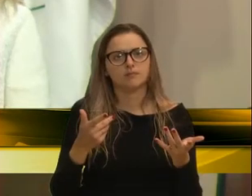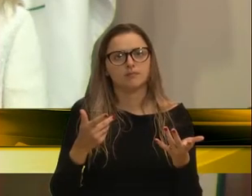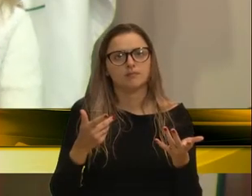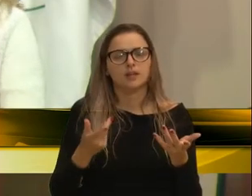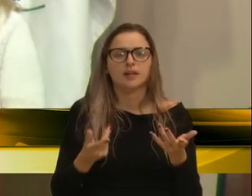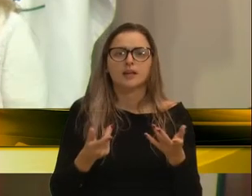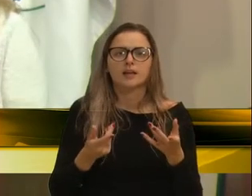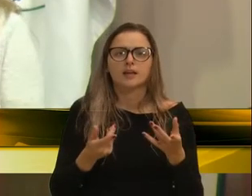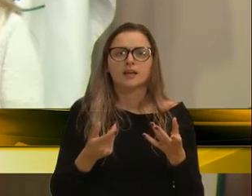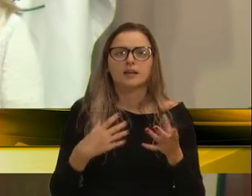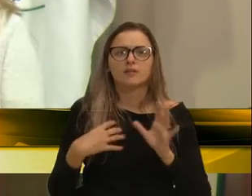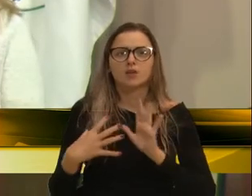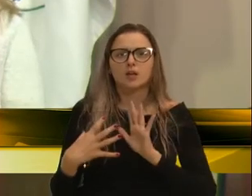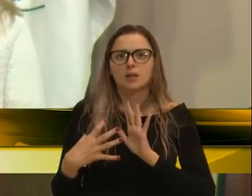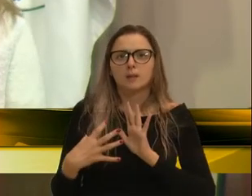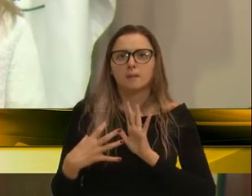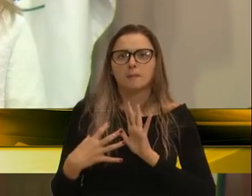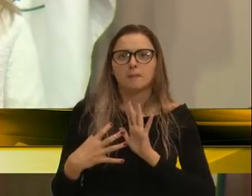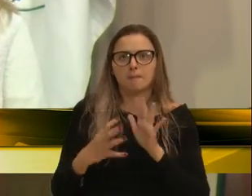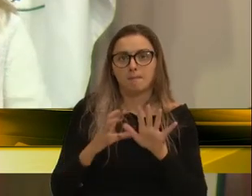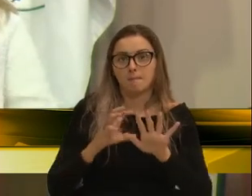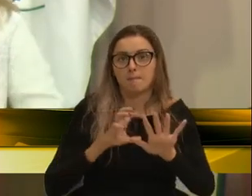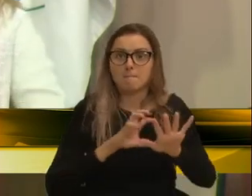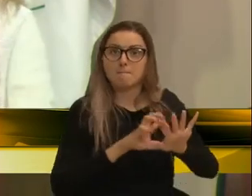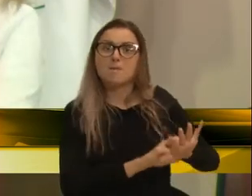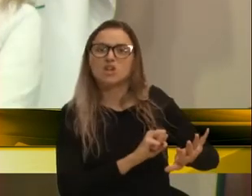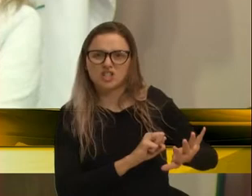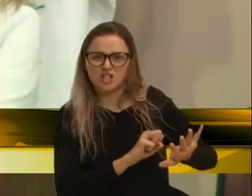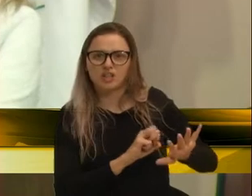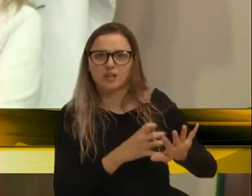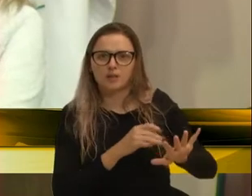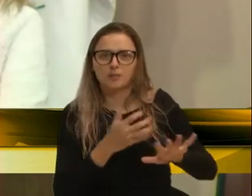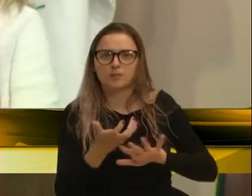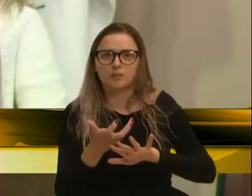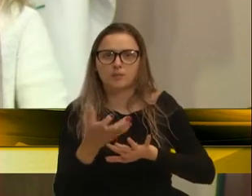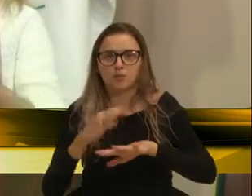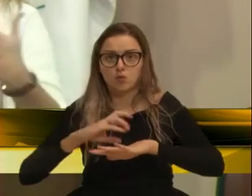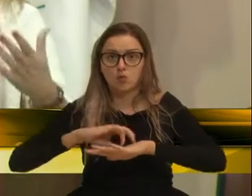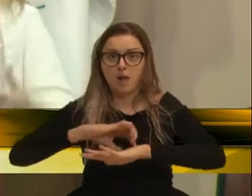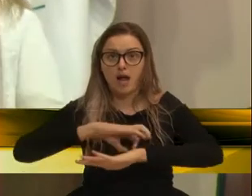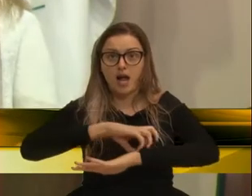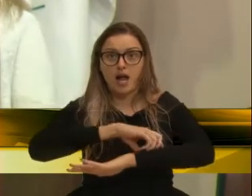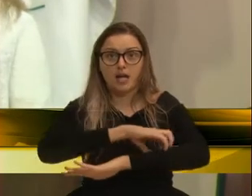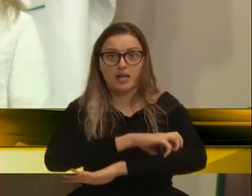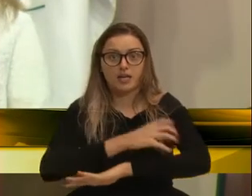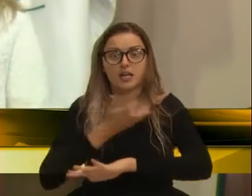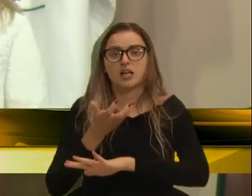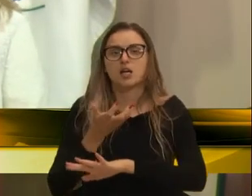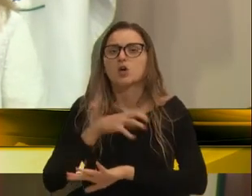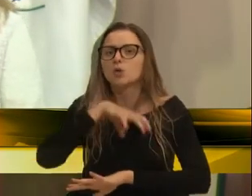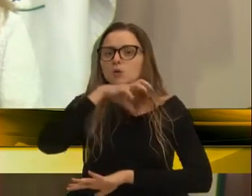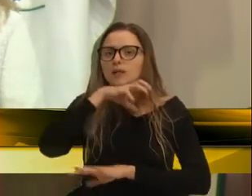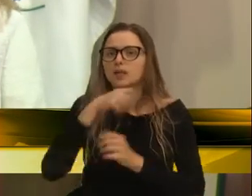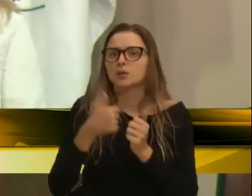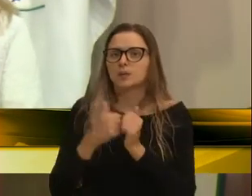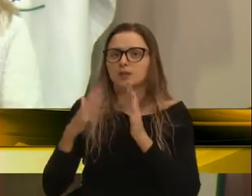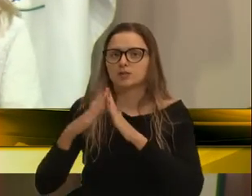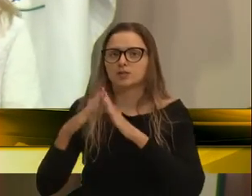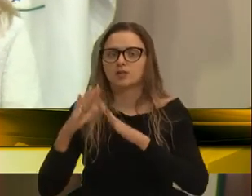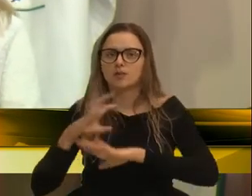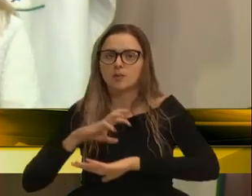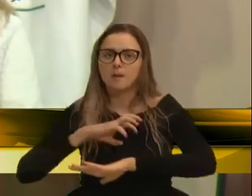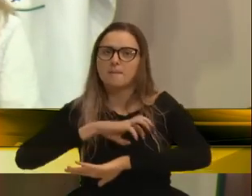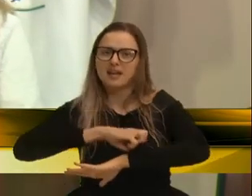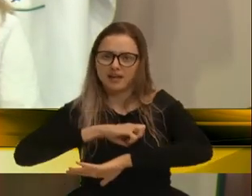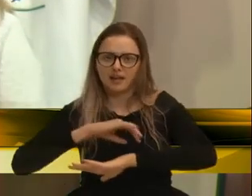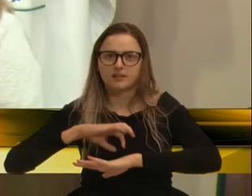ela foi mordida por uma aranha marrom, o terreno ao lado da casa dela era muito sujo, ela foi mordida por uma